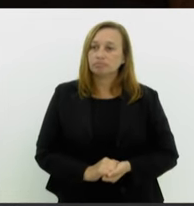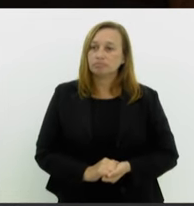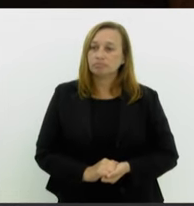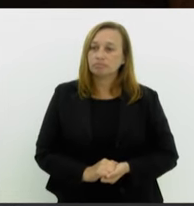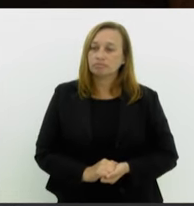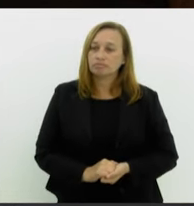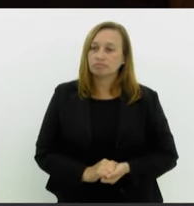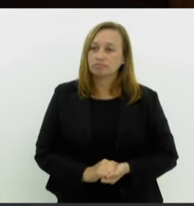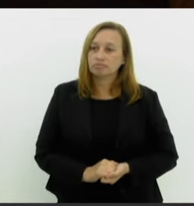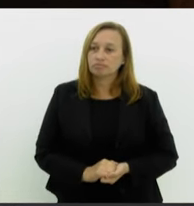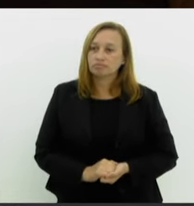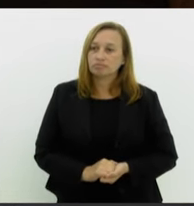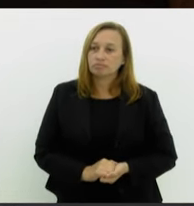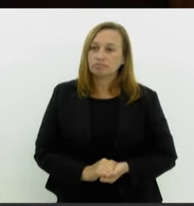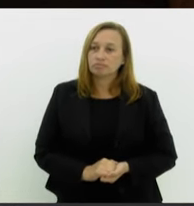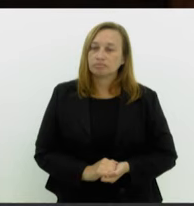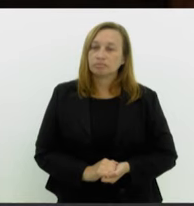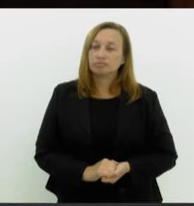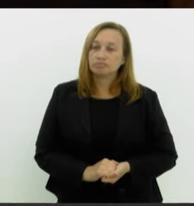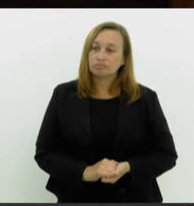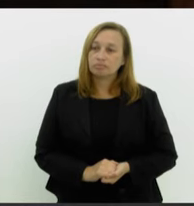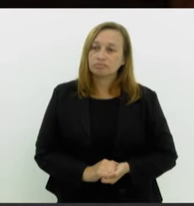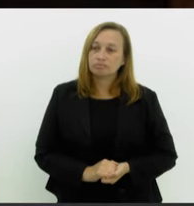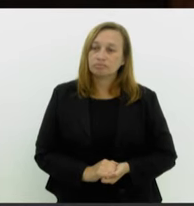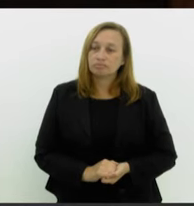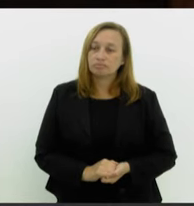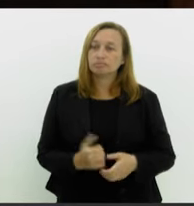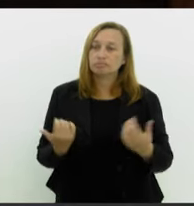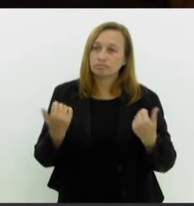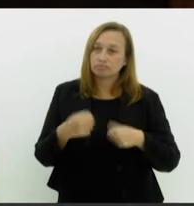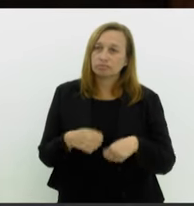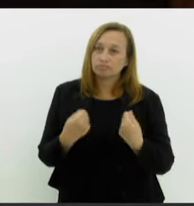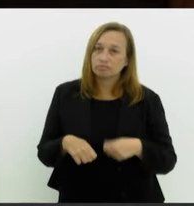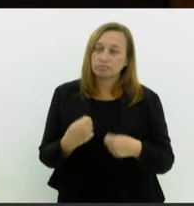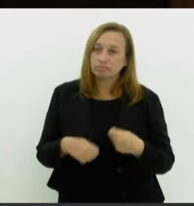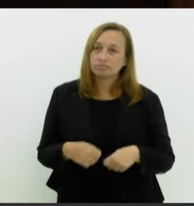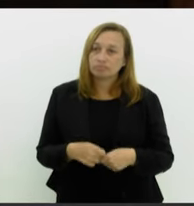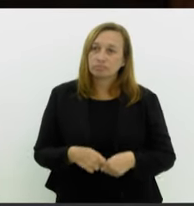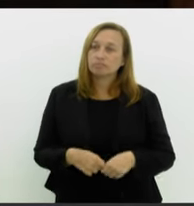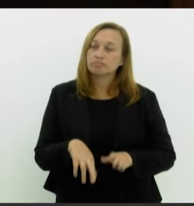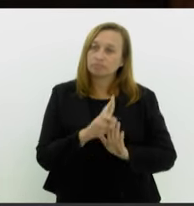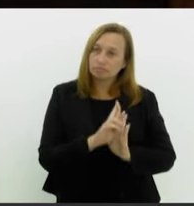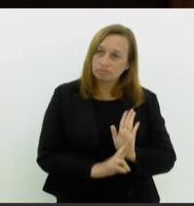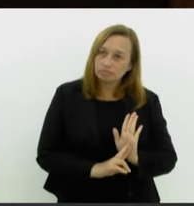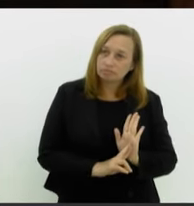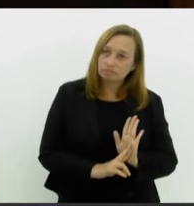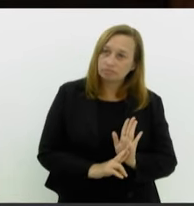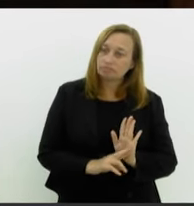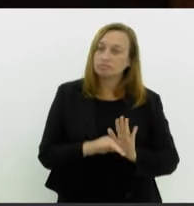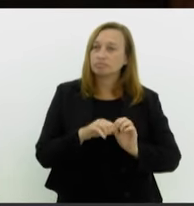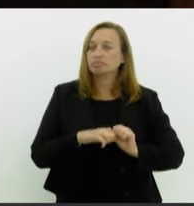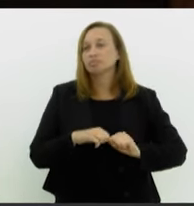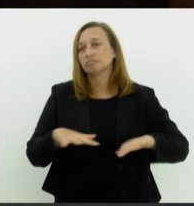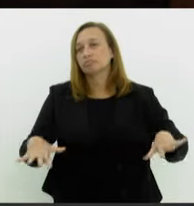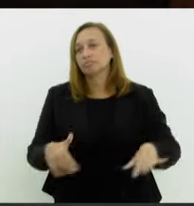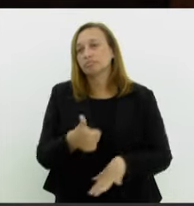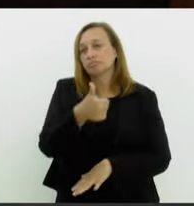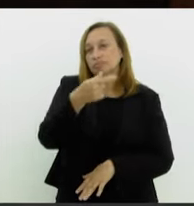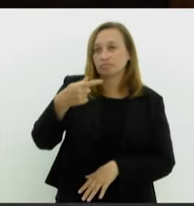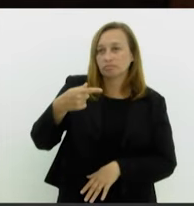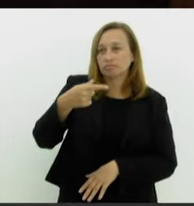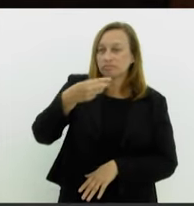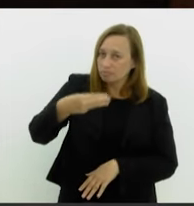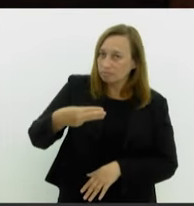até para coibir a violência obstétrica a gente precisa que esse relatório que vai ser divulgado agora dia 13 de Maio Eu recomendo